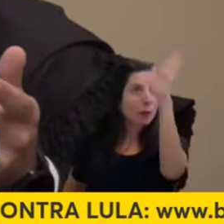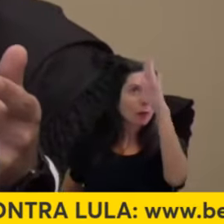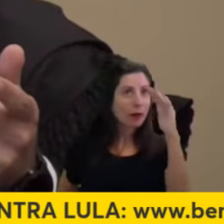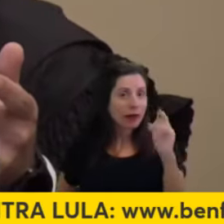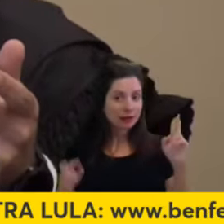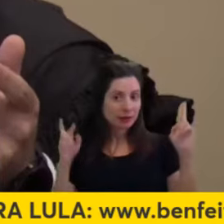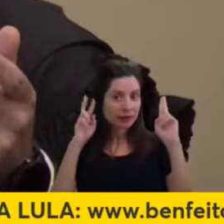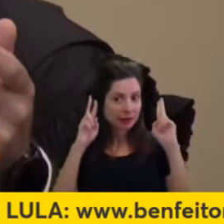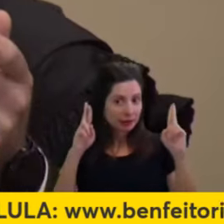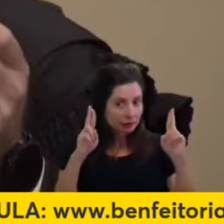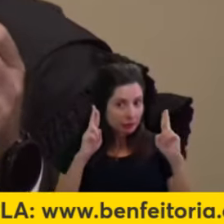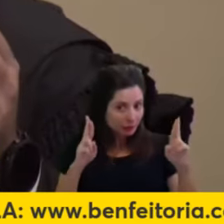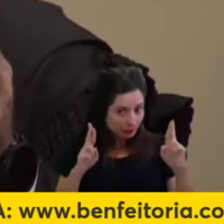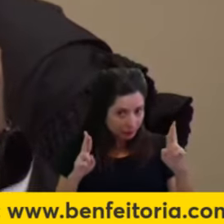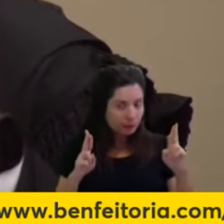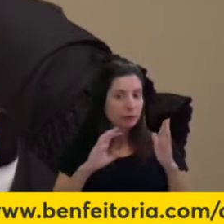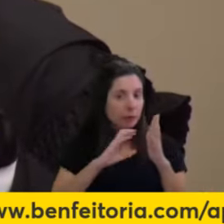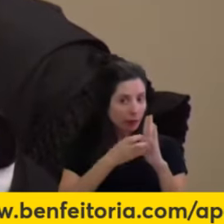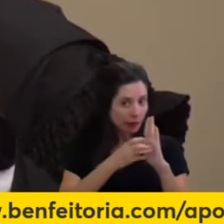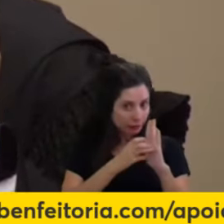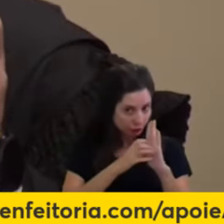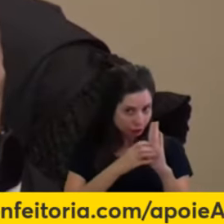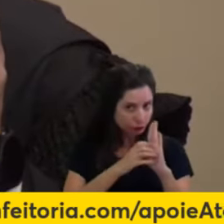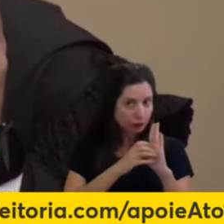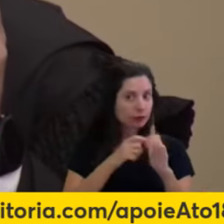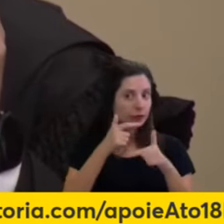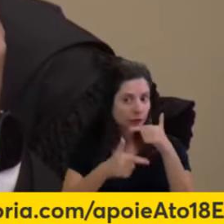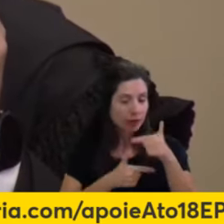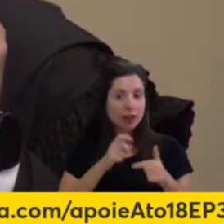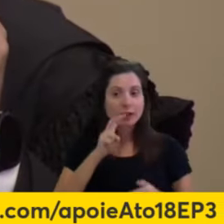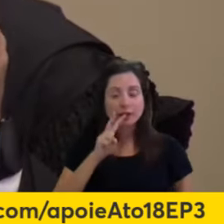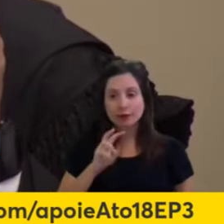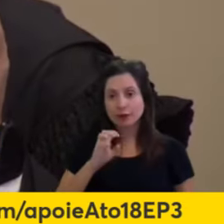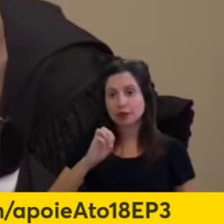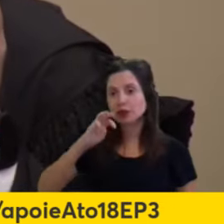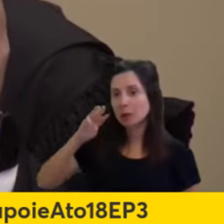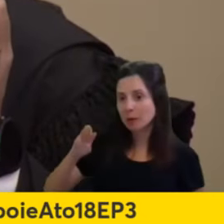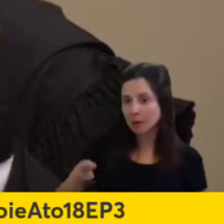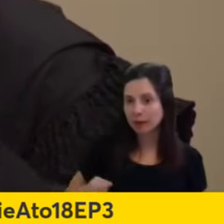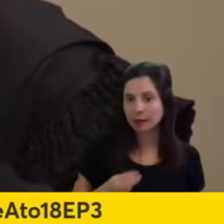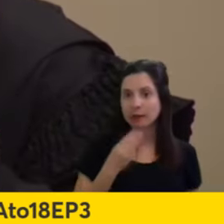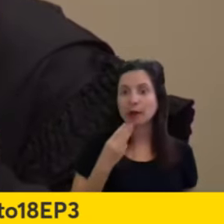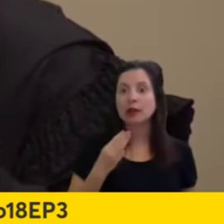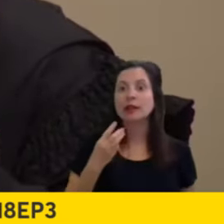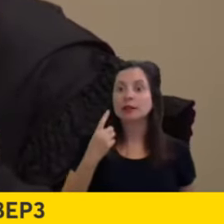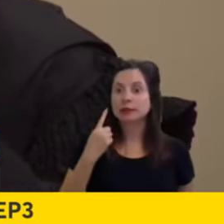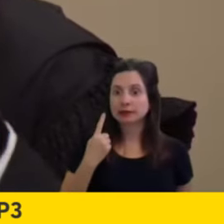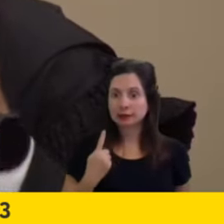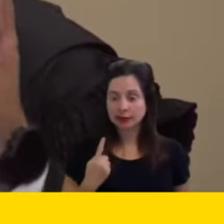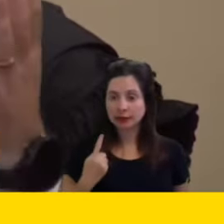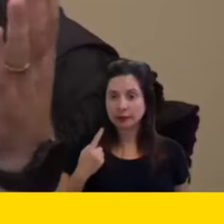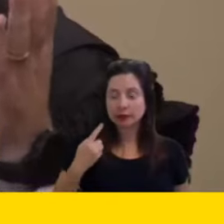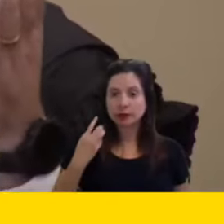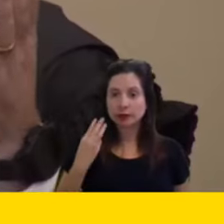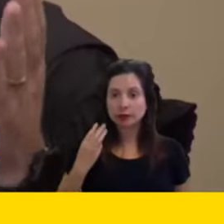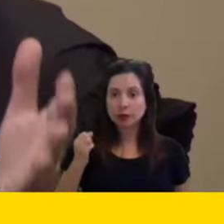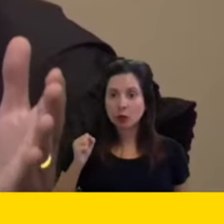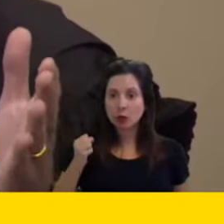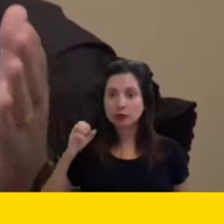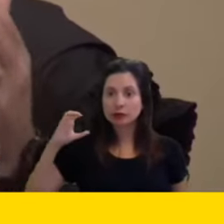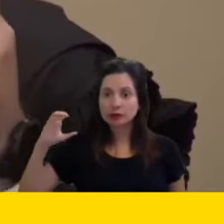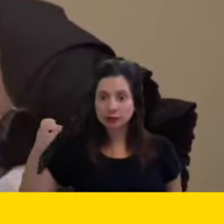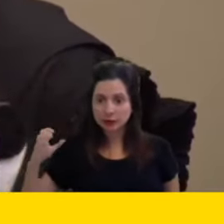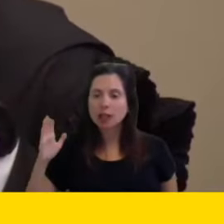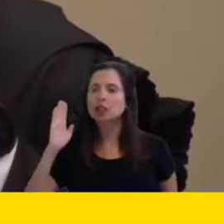o partido dos trabalhadores indica o total de R 21.608 130,1 entre despesas já